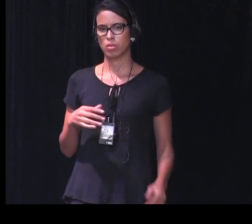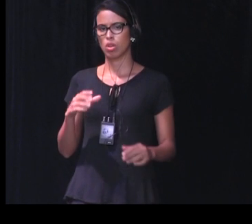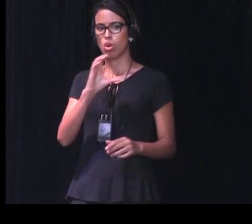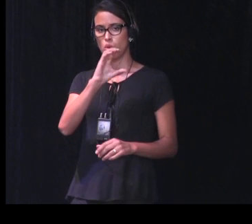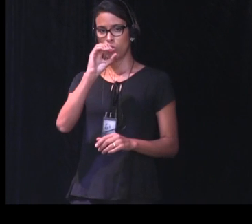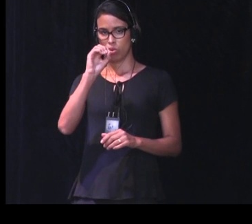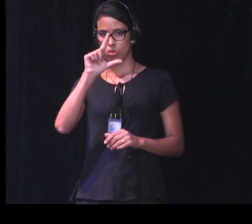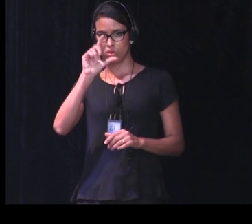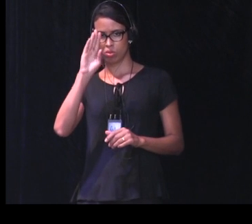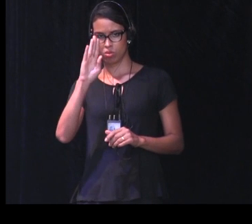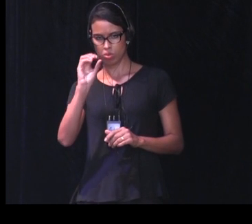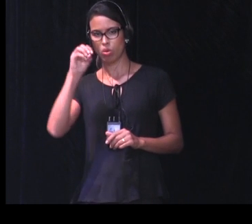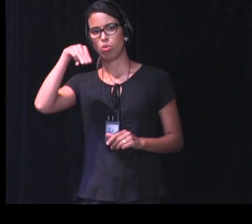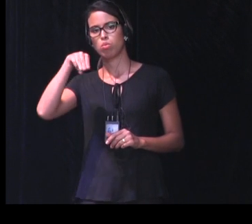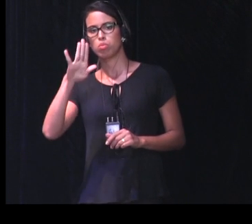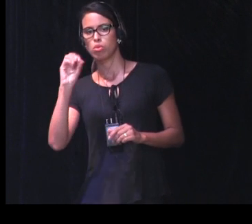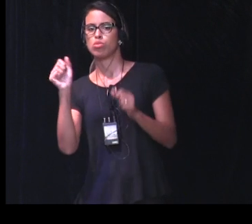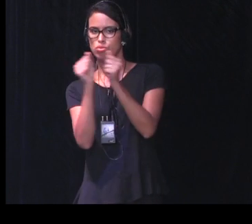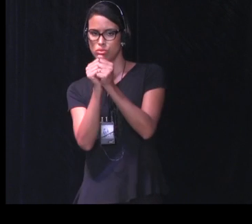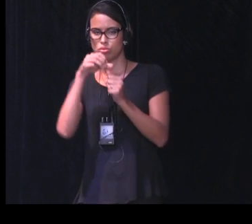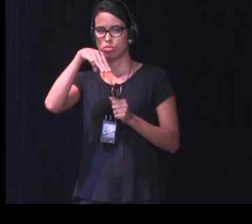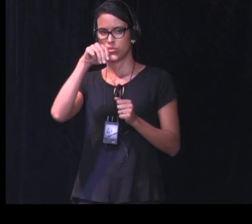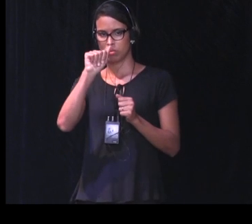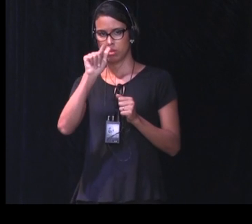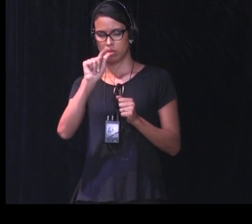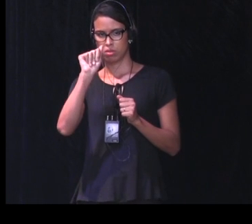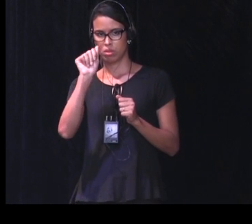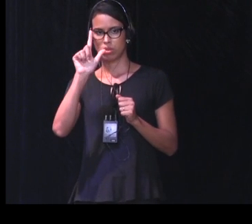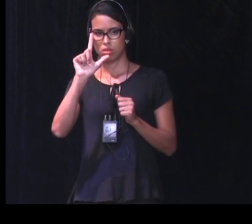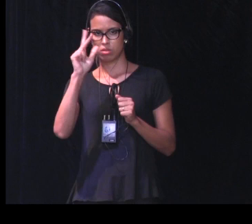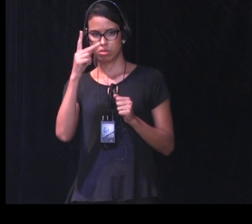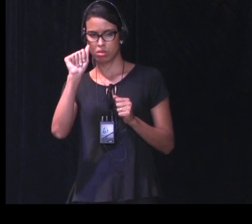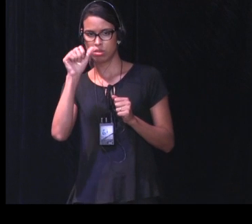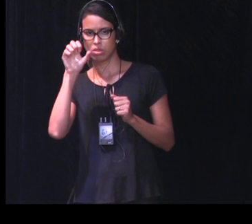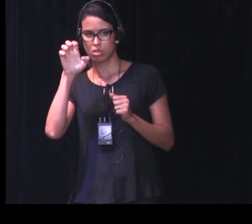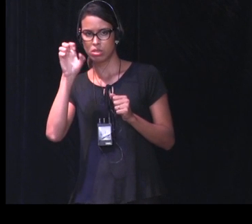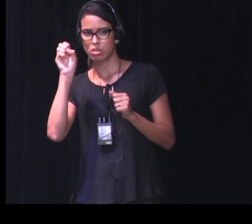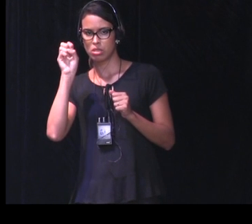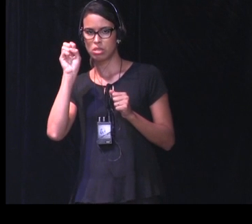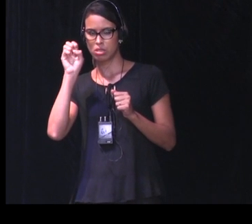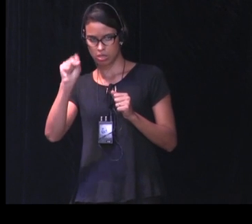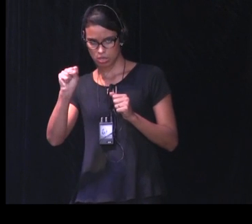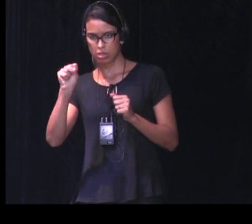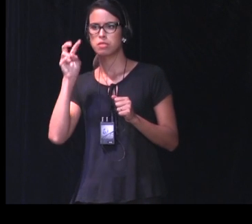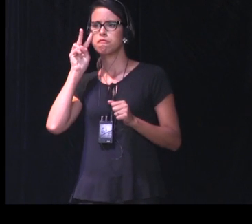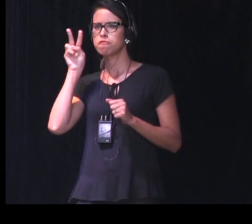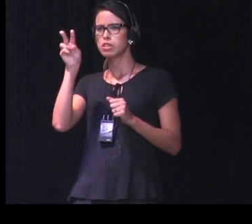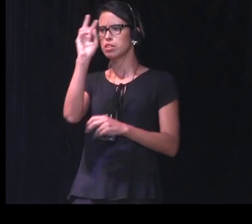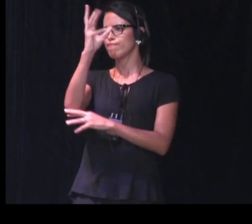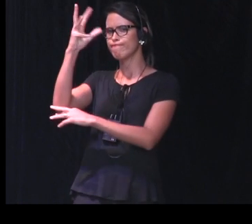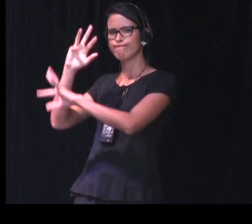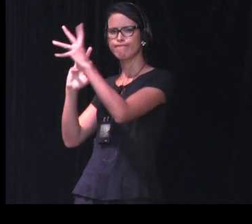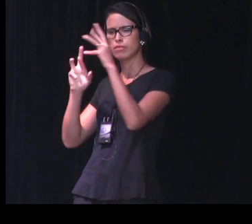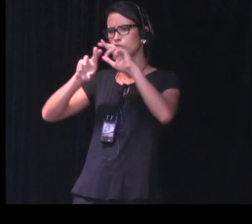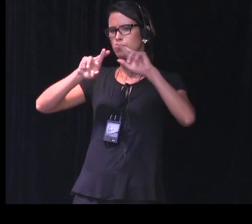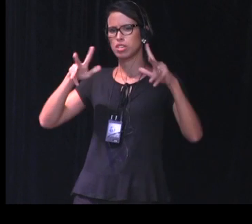Então, Colomb, Magalhães, Humboldt, Darwin. Darwin inventa outra maneira de ver a